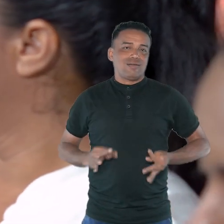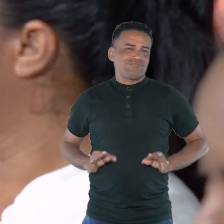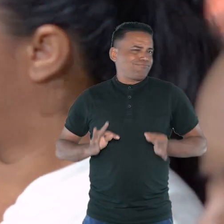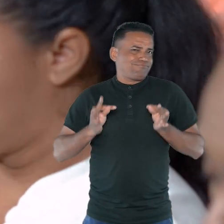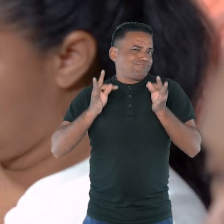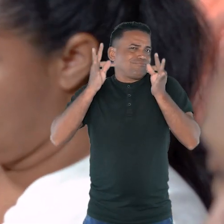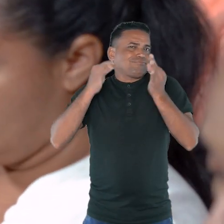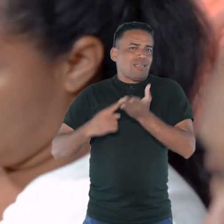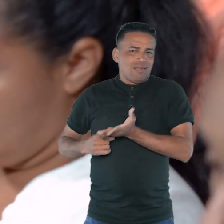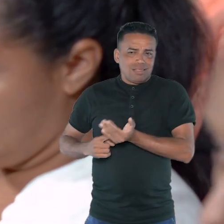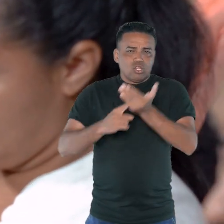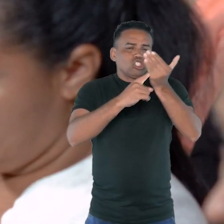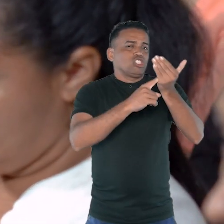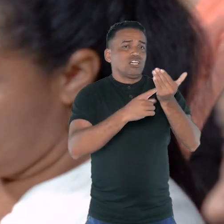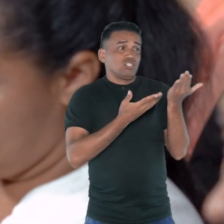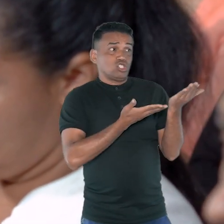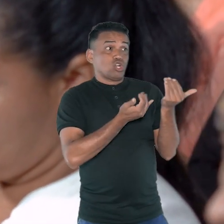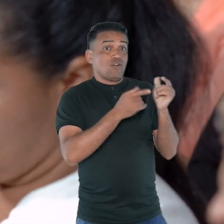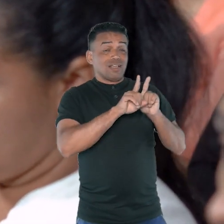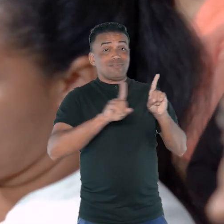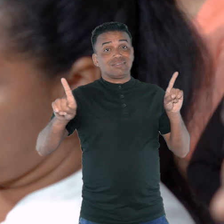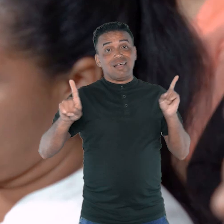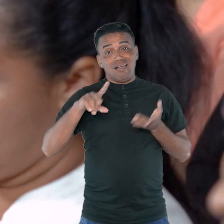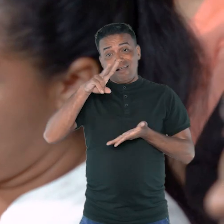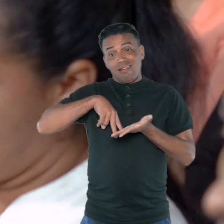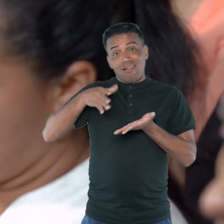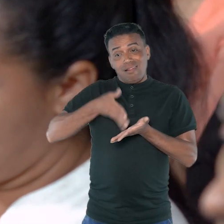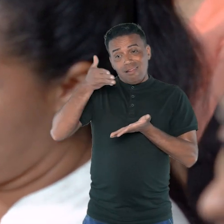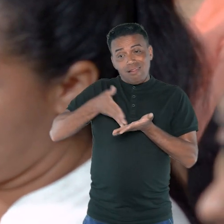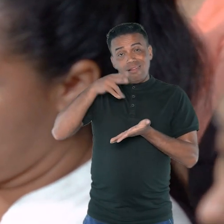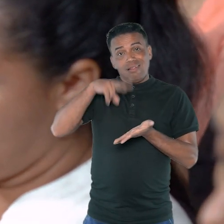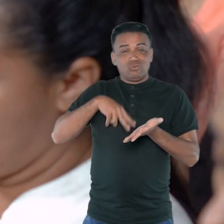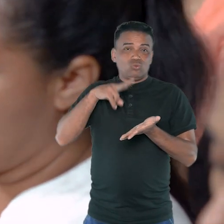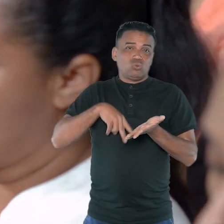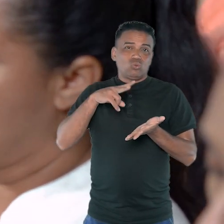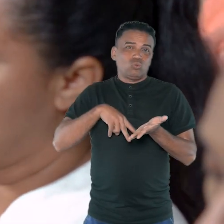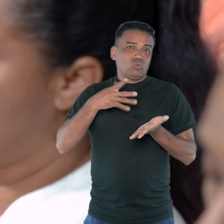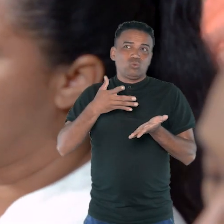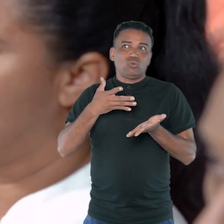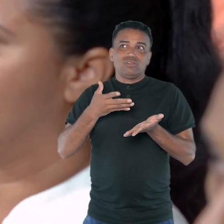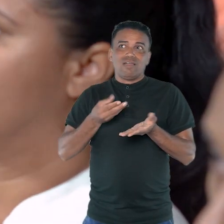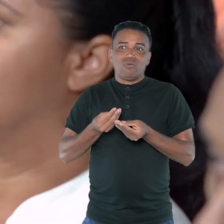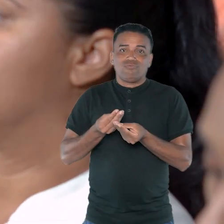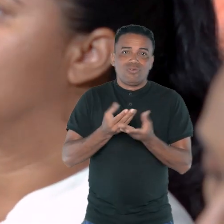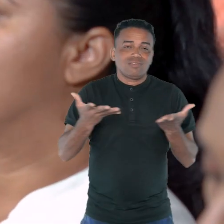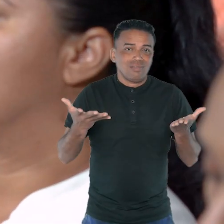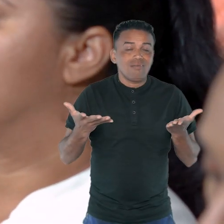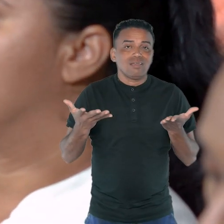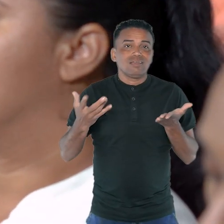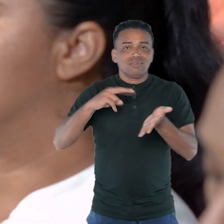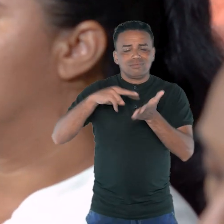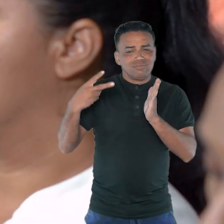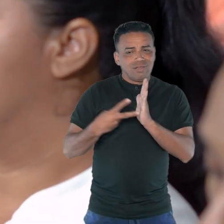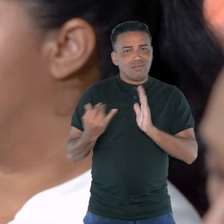vez mais os jovens têm se afastado da leitura, realmente da leitura assim, que vai trazer algo relevante para a